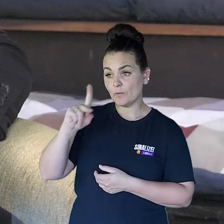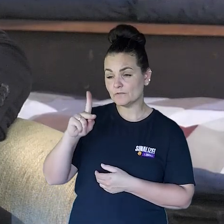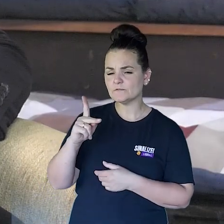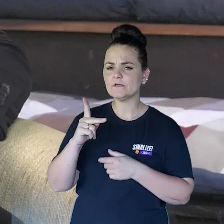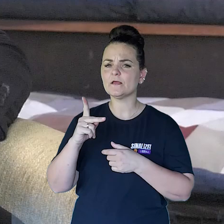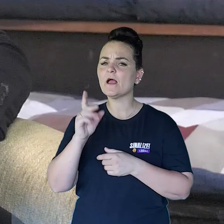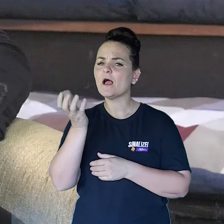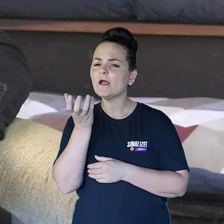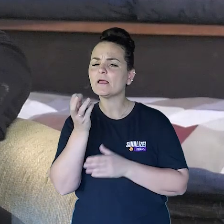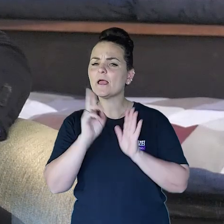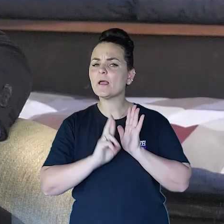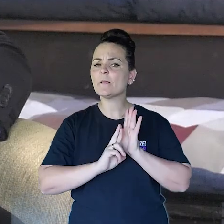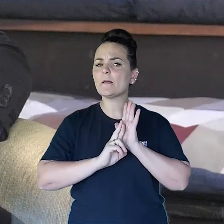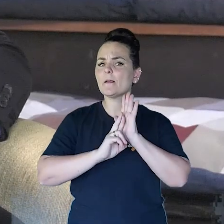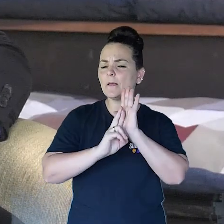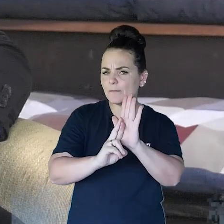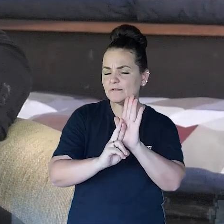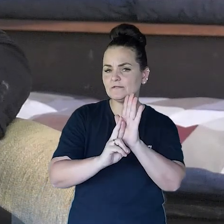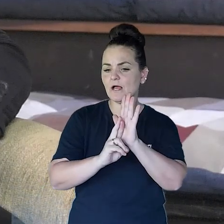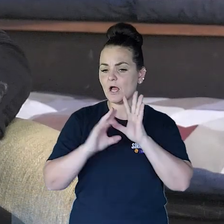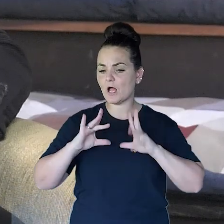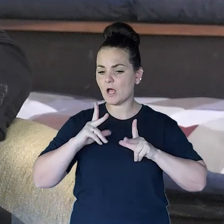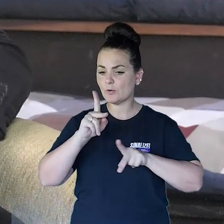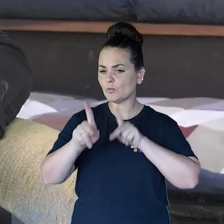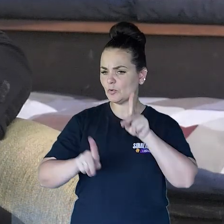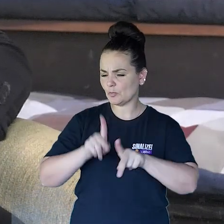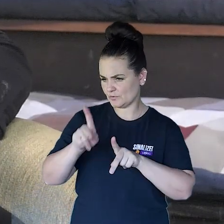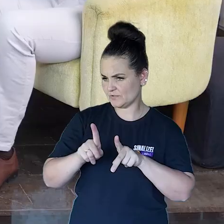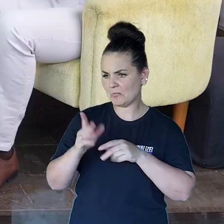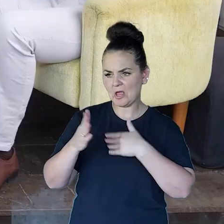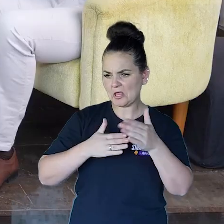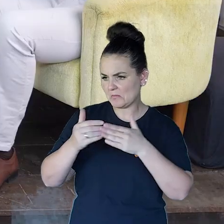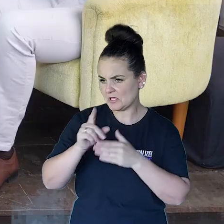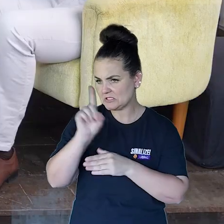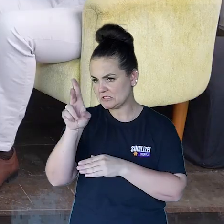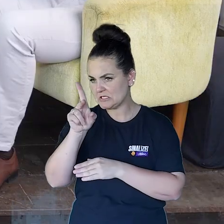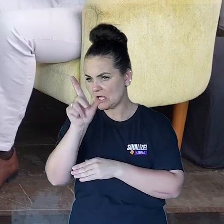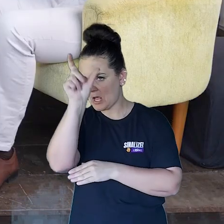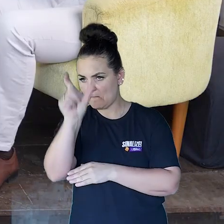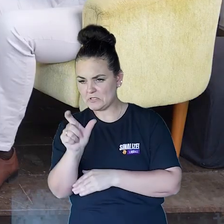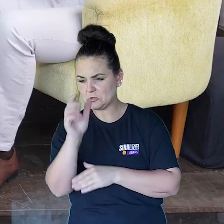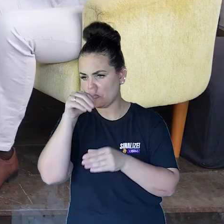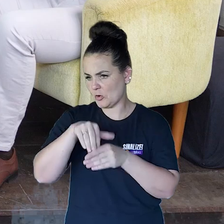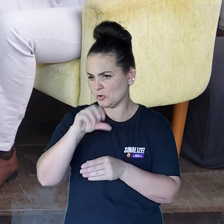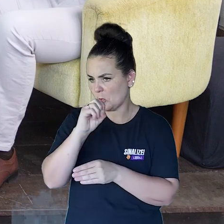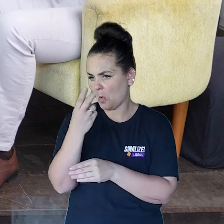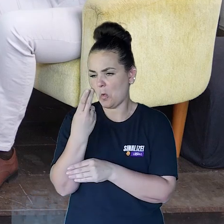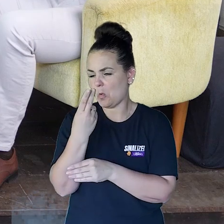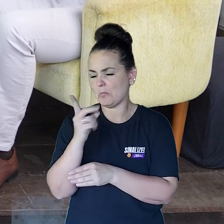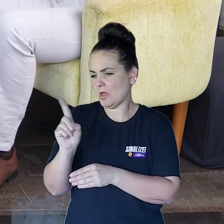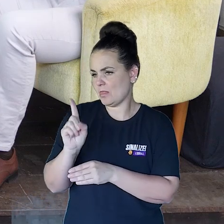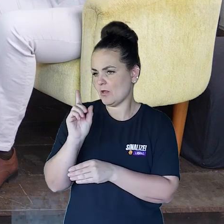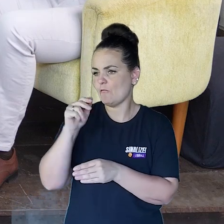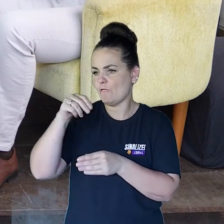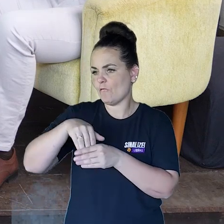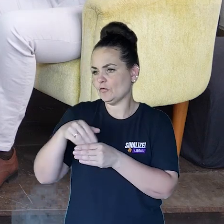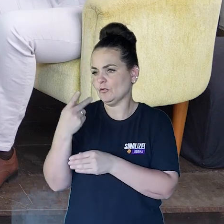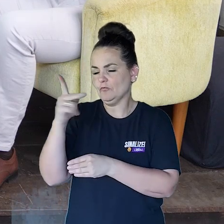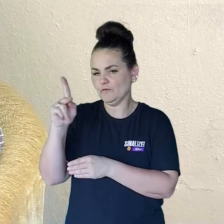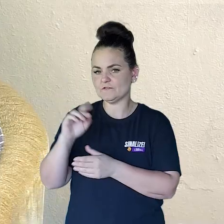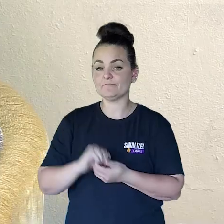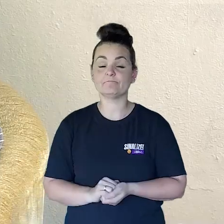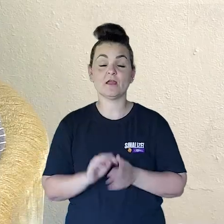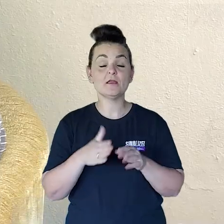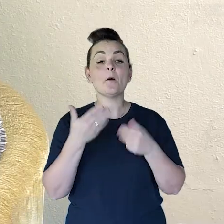atuar para representar toda a população, independente de quem o elegeu? Participando dos assuntos da